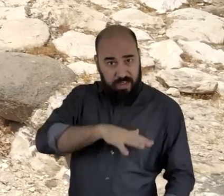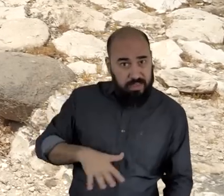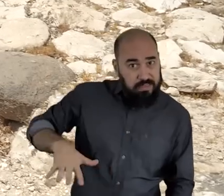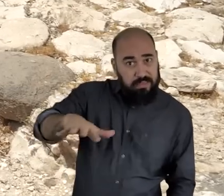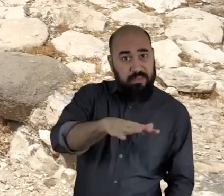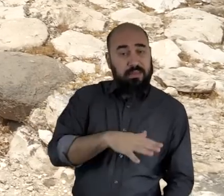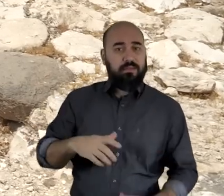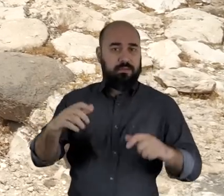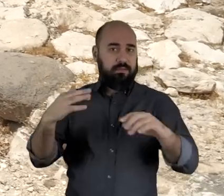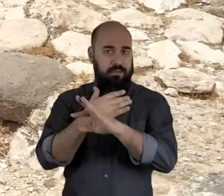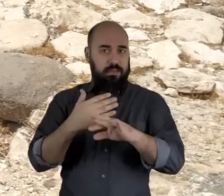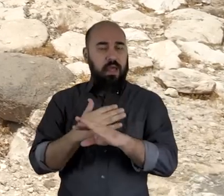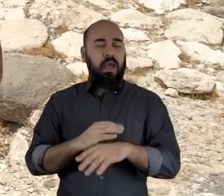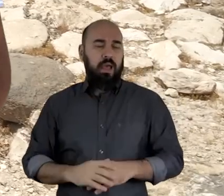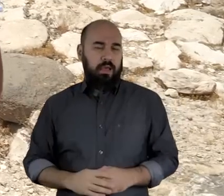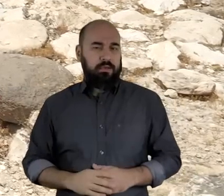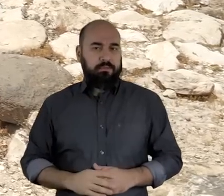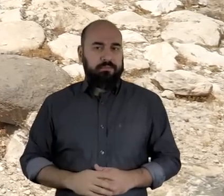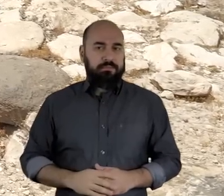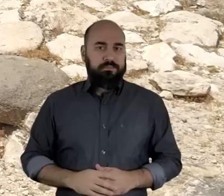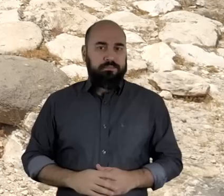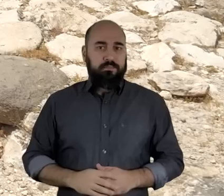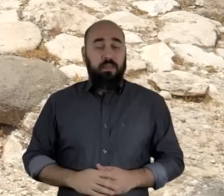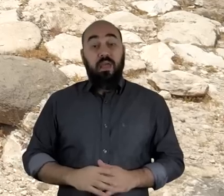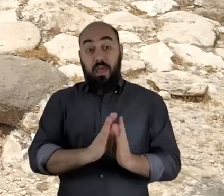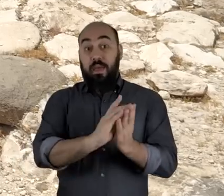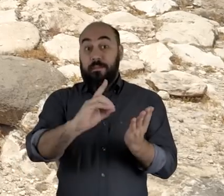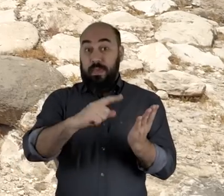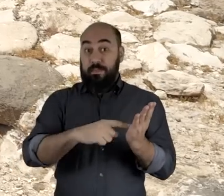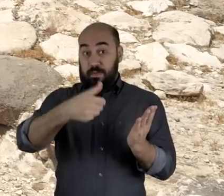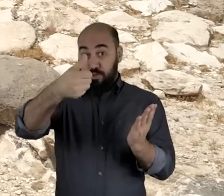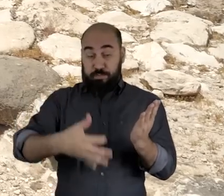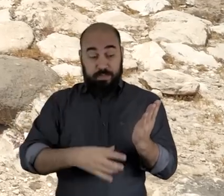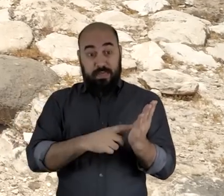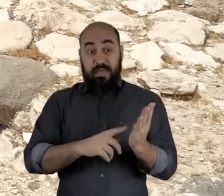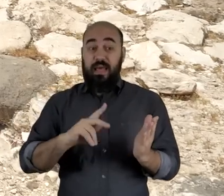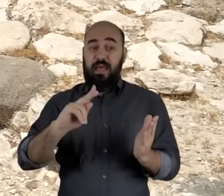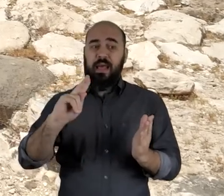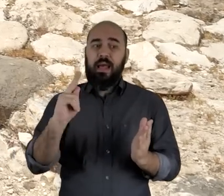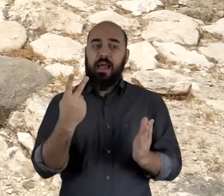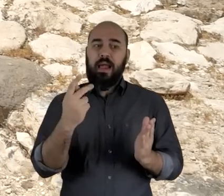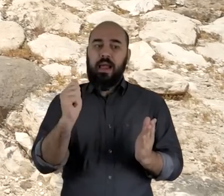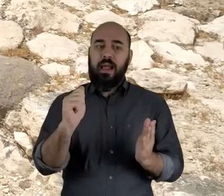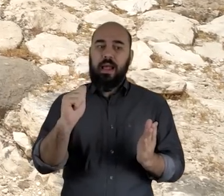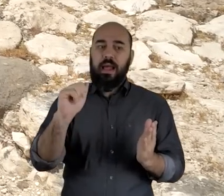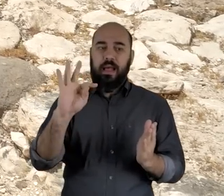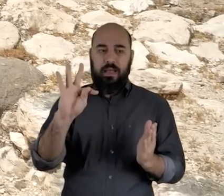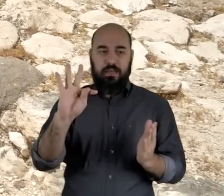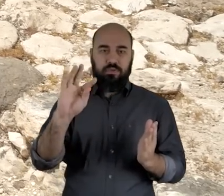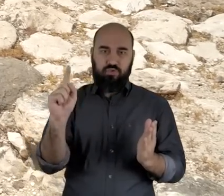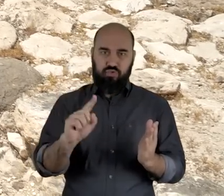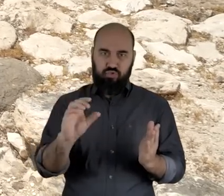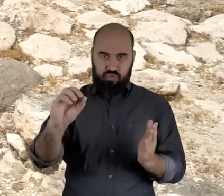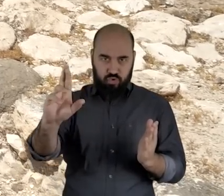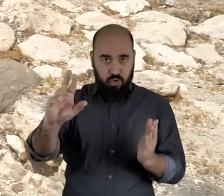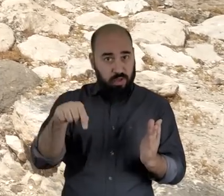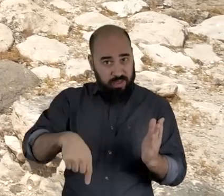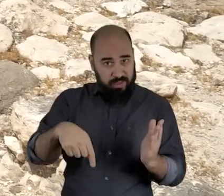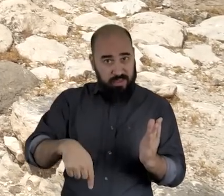cidade de Hatzor. Bom, a Bíblia fala que Hatzor foi uma das cidades que foram edificadas